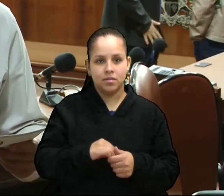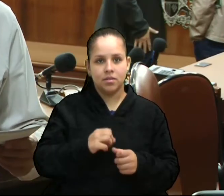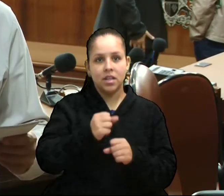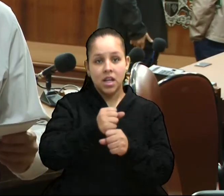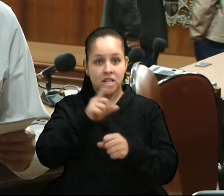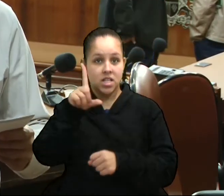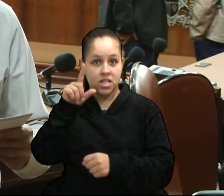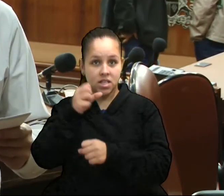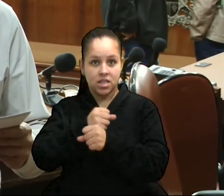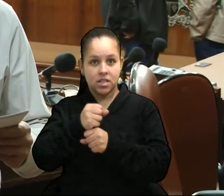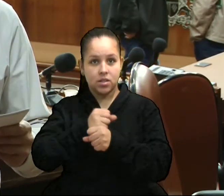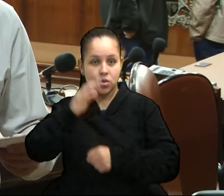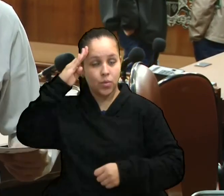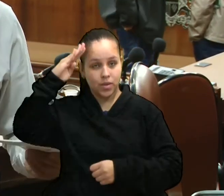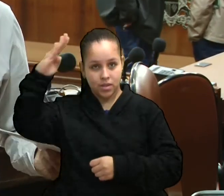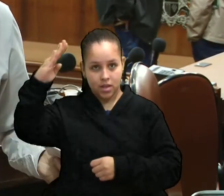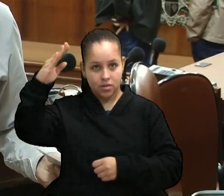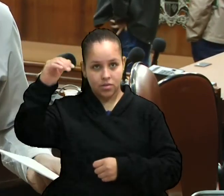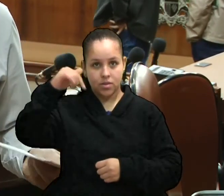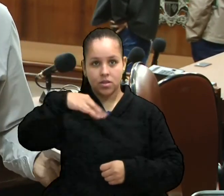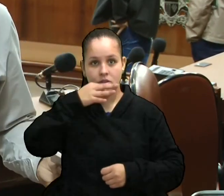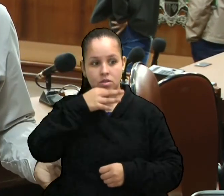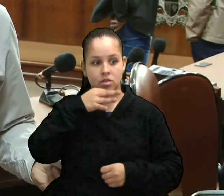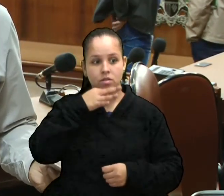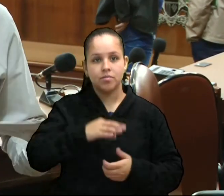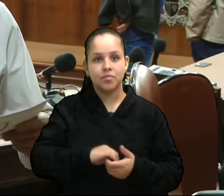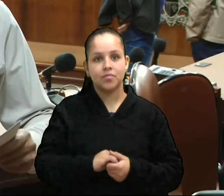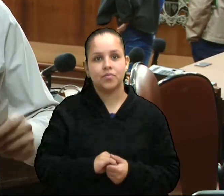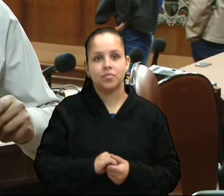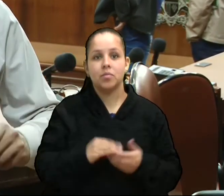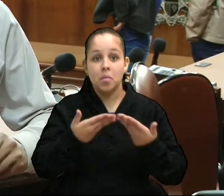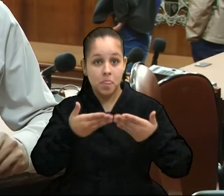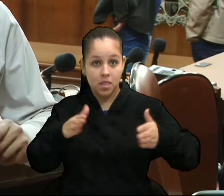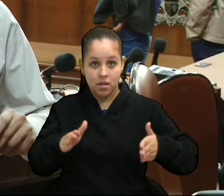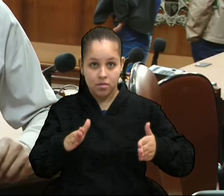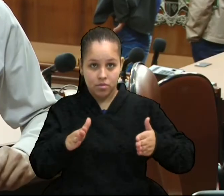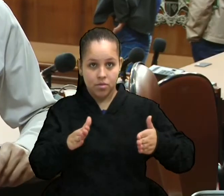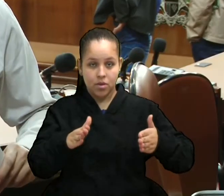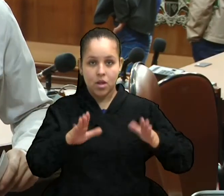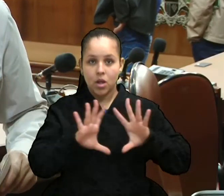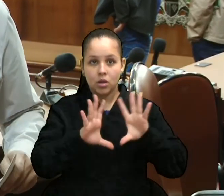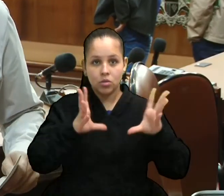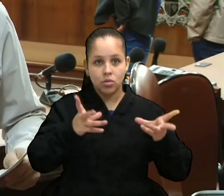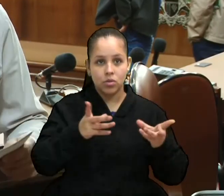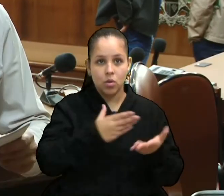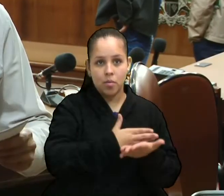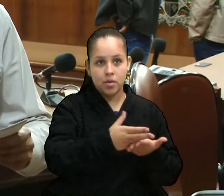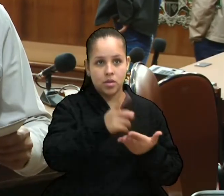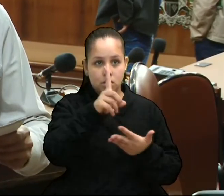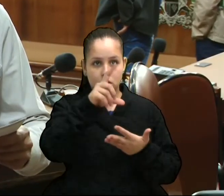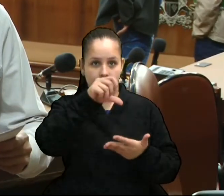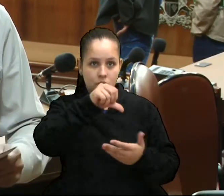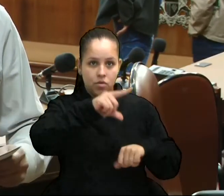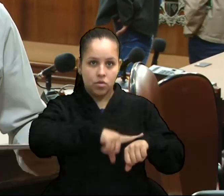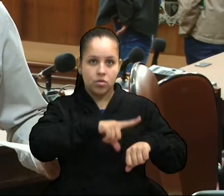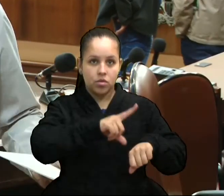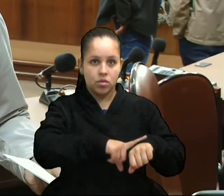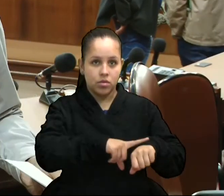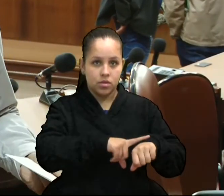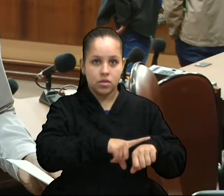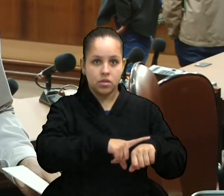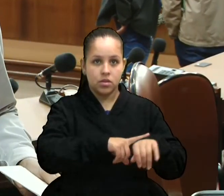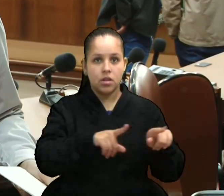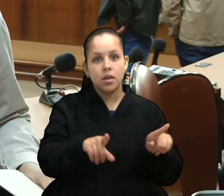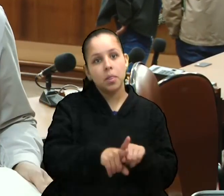Sul. Essa homenagem é aberta à comunidade, inicia às 19 horas aqui no plenário da Câmara, como eu falei anteriormente, e